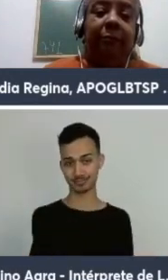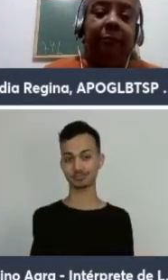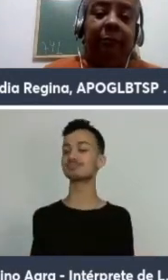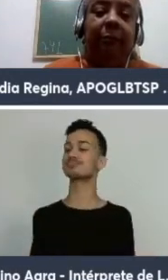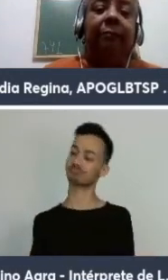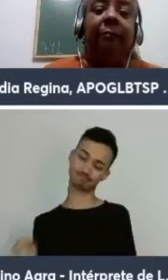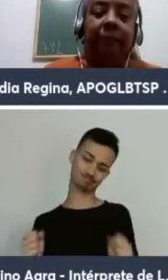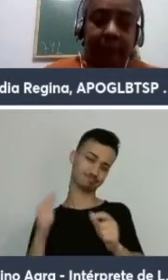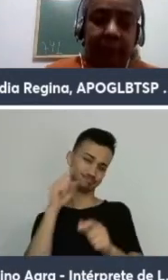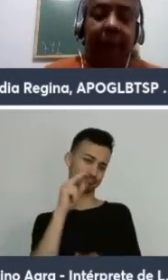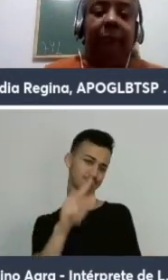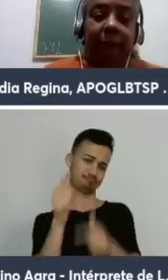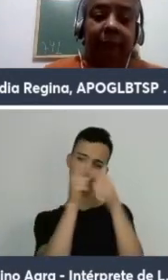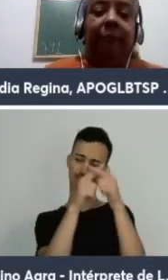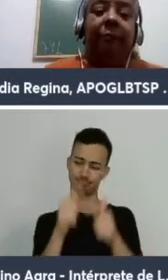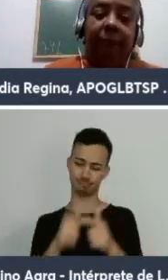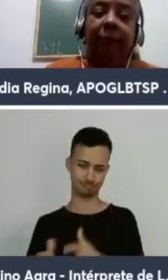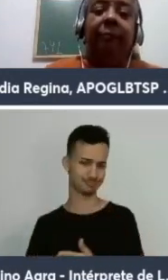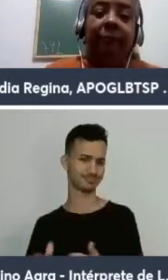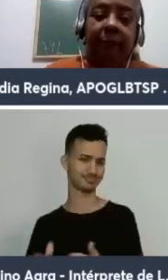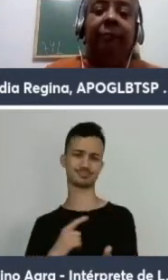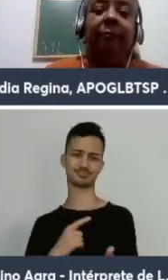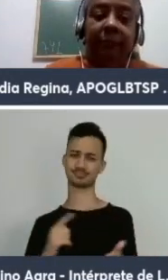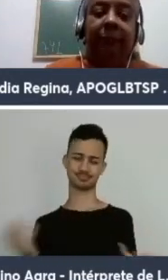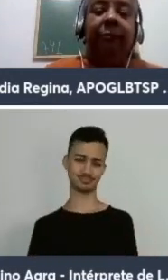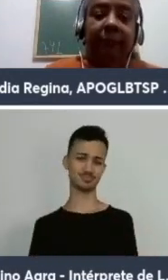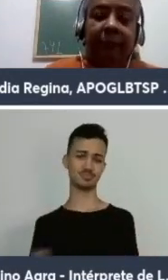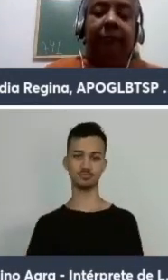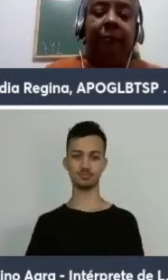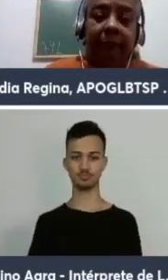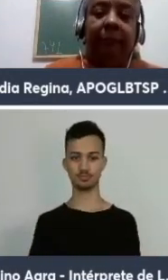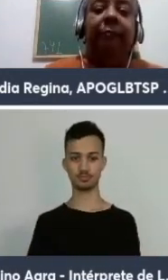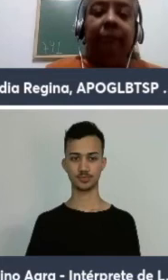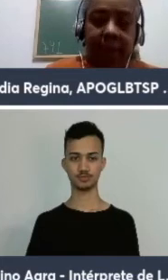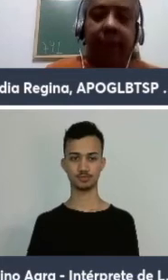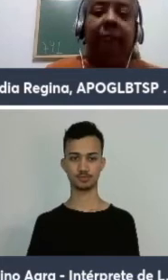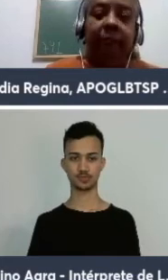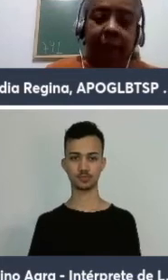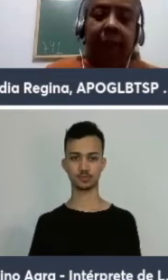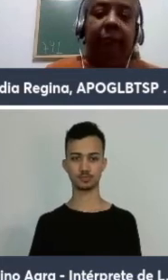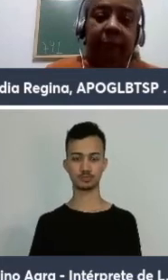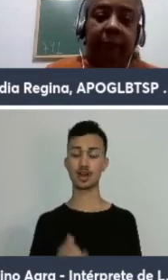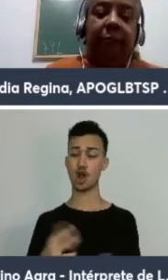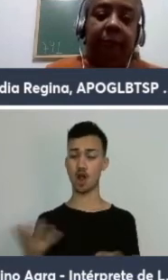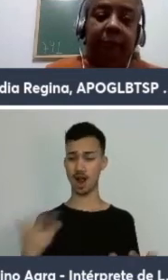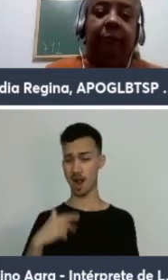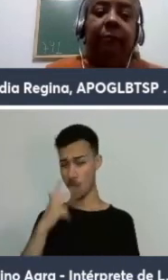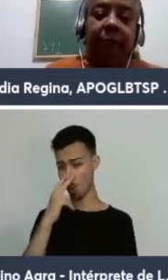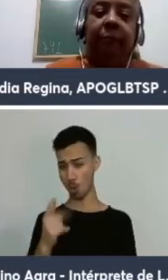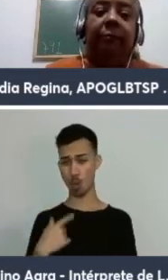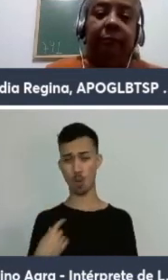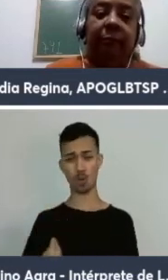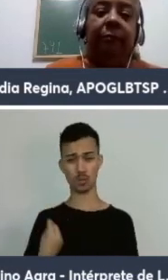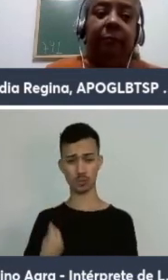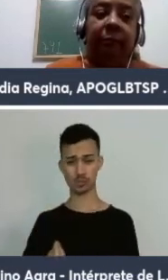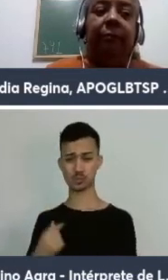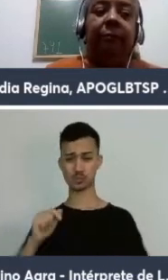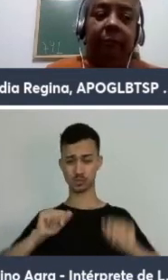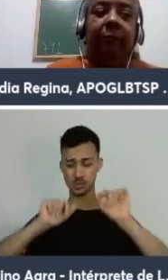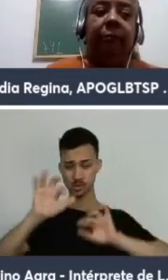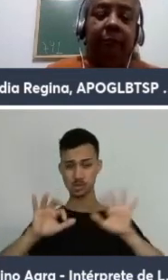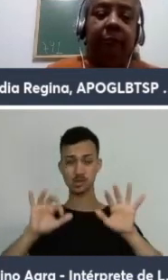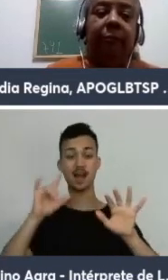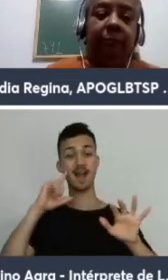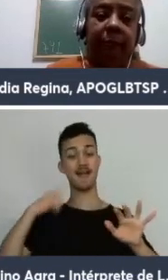assim, muito, muito grave, eu acho que nós vivemos um momento muito, muito crítico, precisa